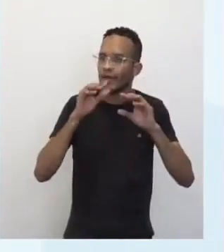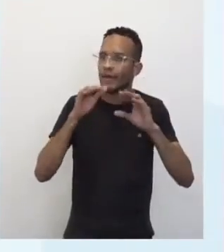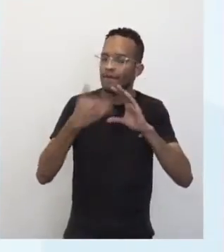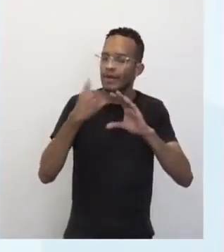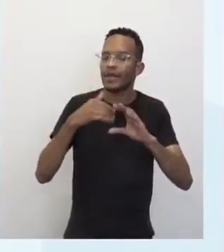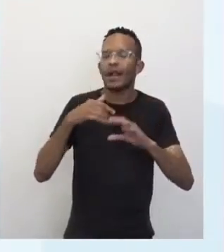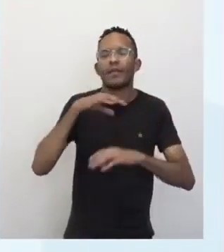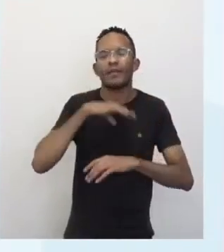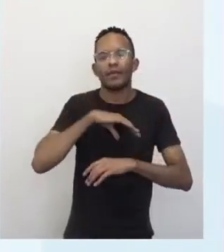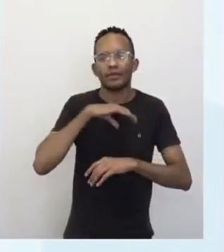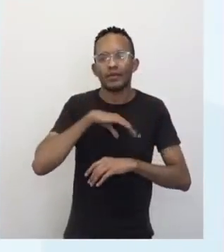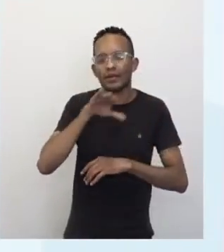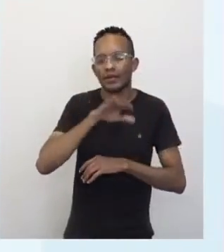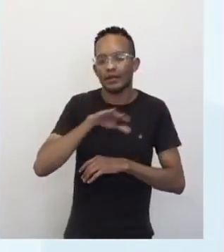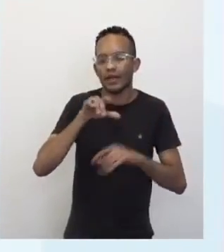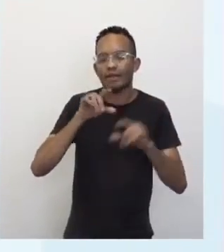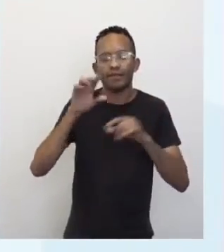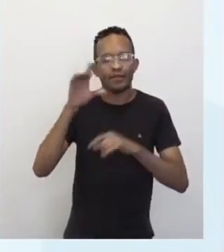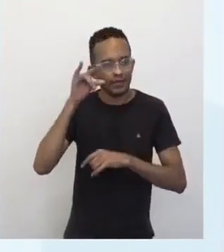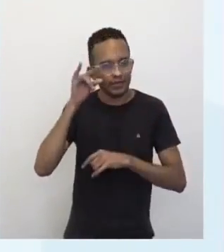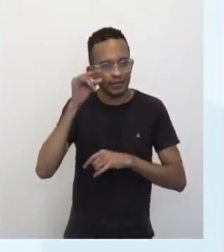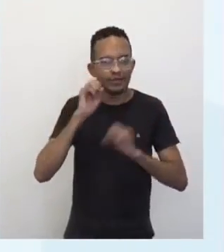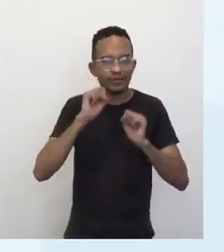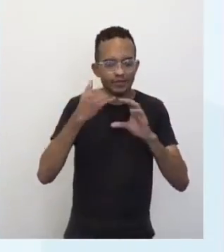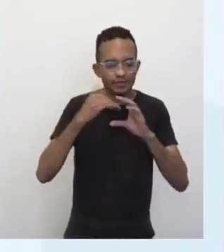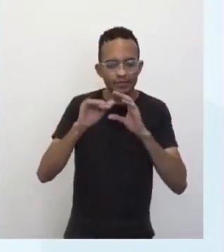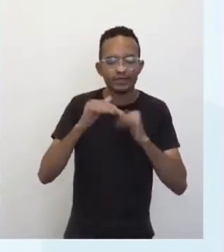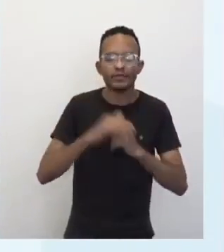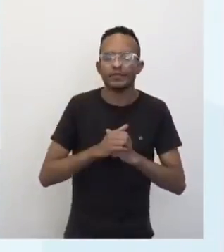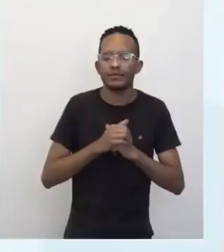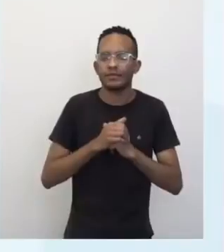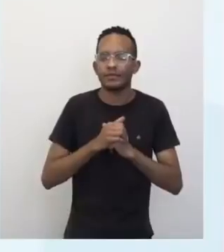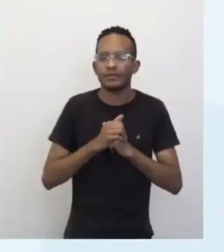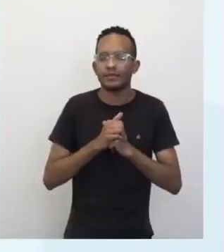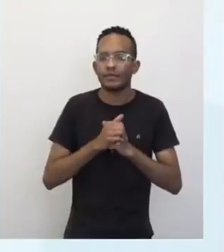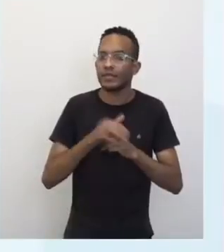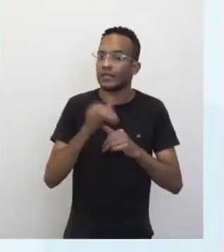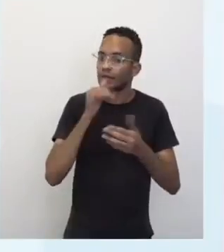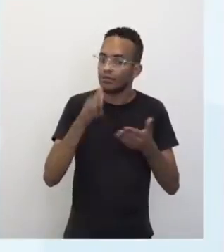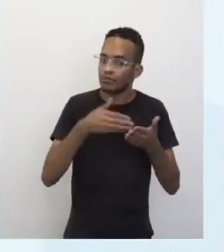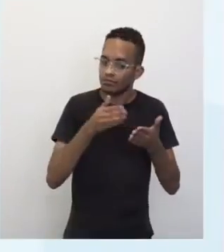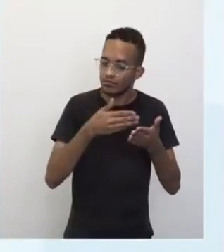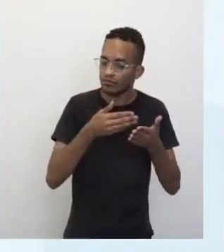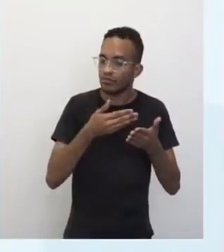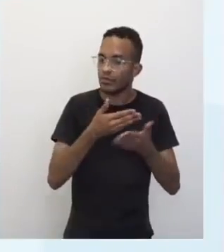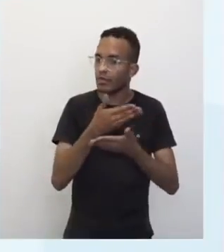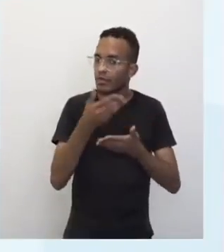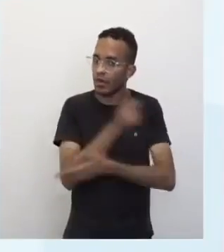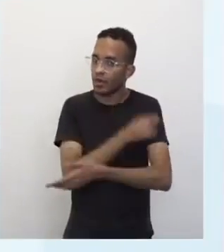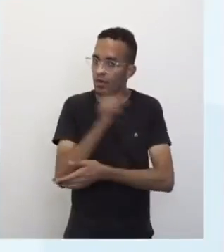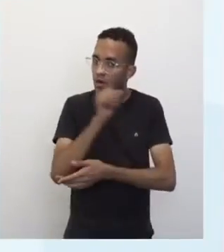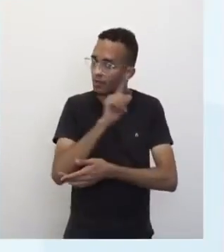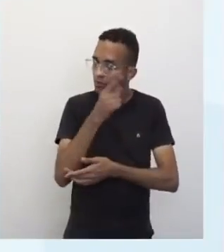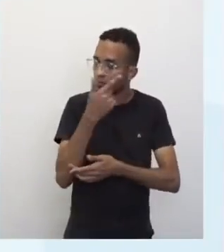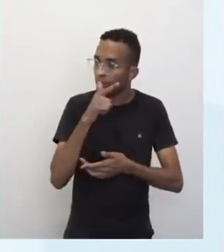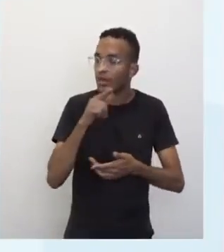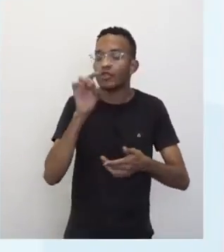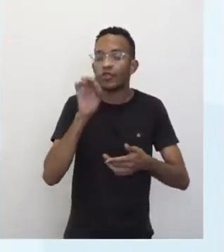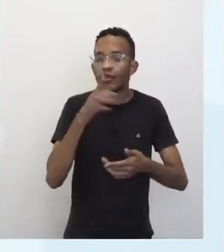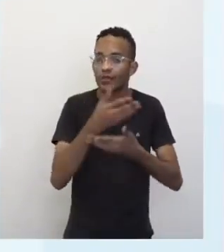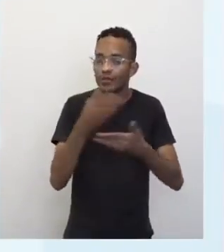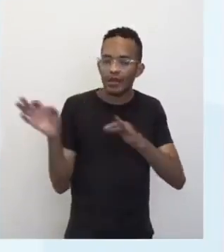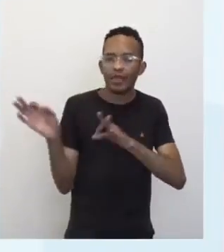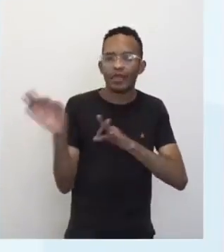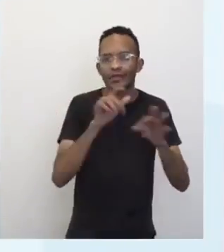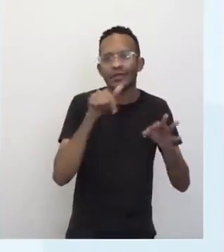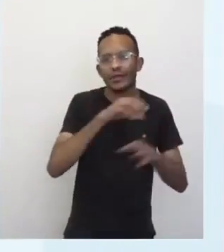língua portuguesa, CMSP_EM, queremos ver. Essa tabela não está assim no caderno do aluno, viu? É só para você que está aqui acompanhando nossa aula no Centro